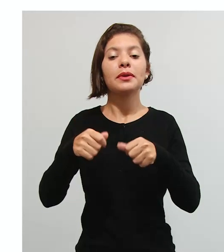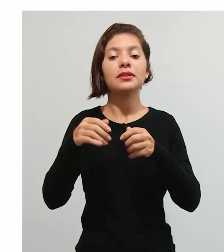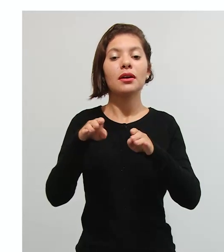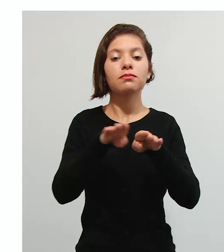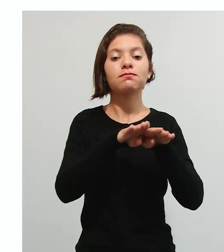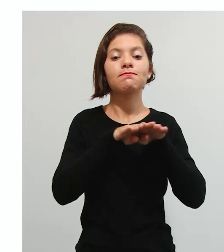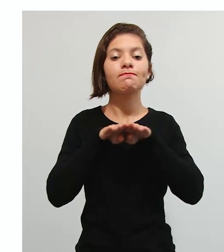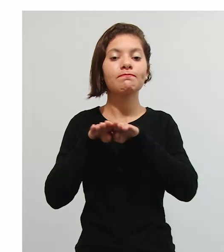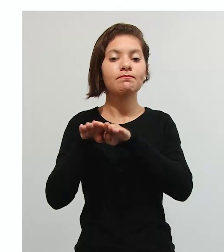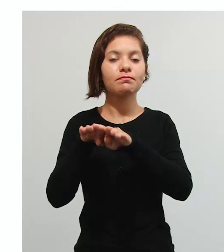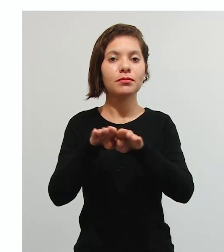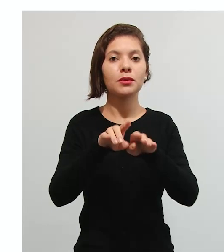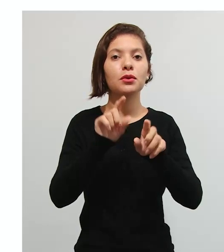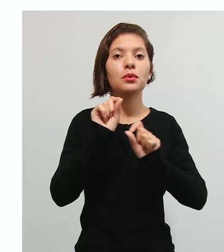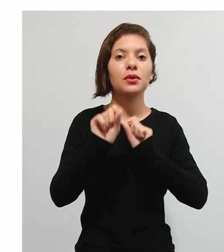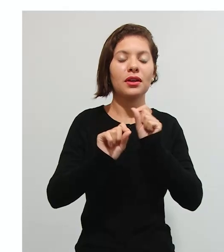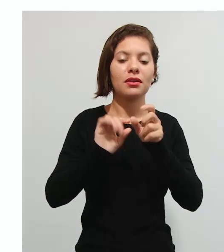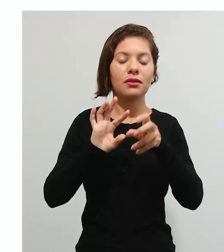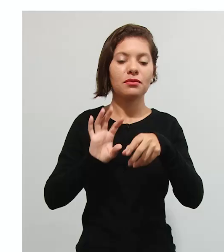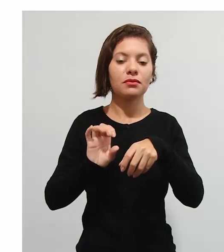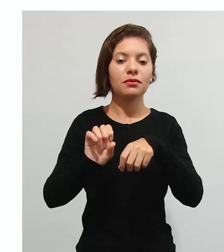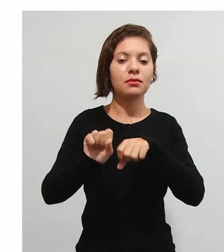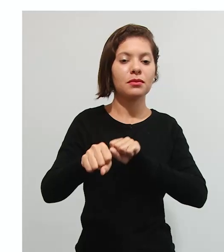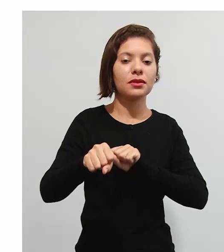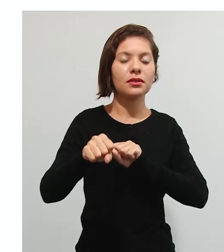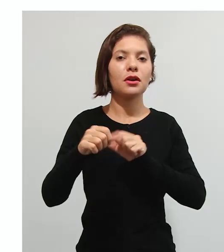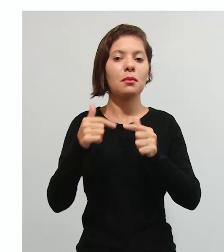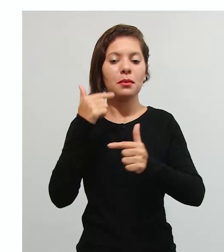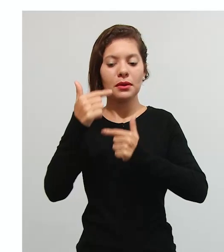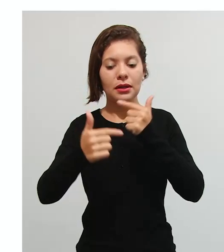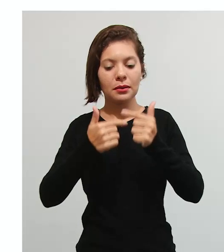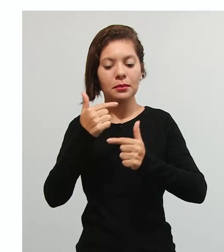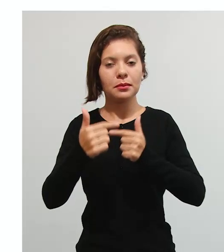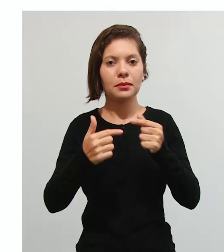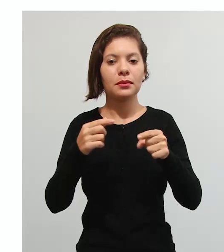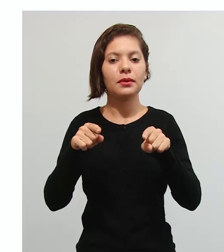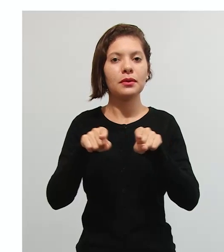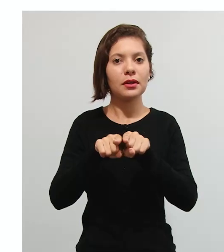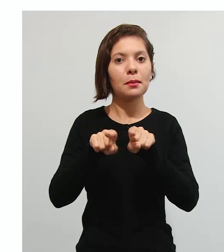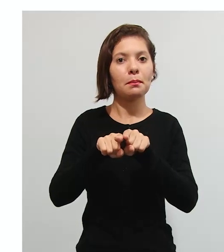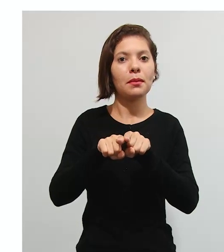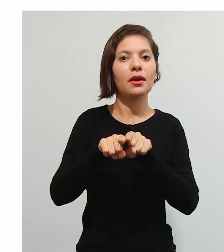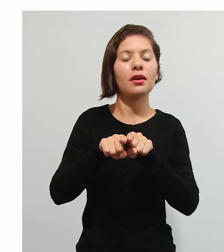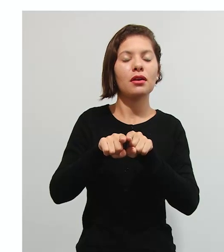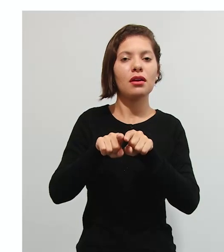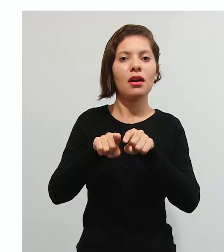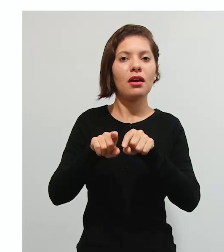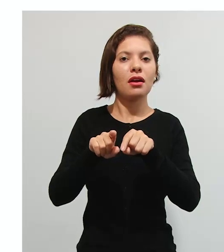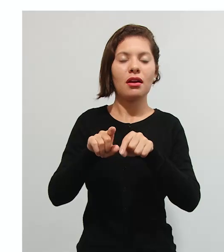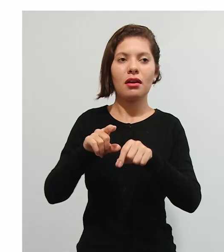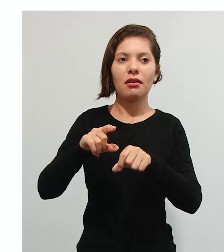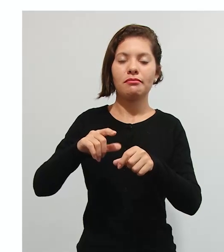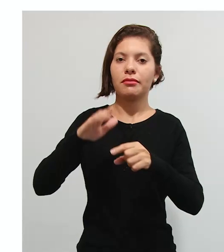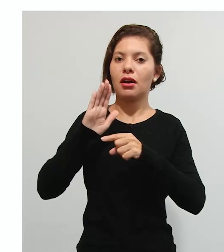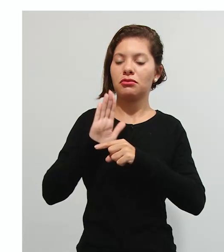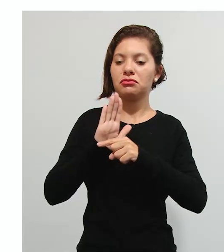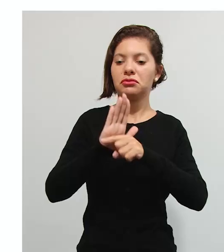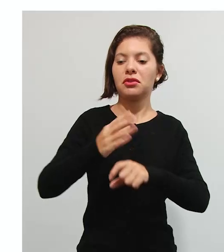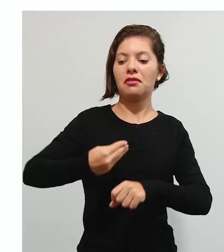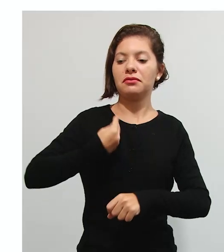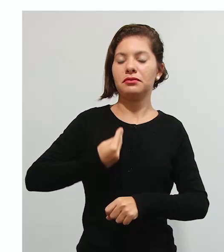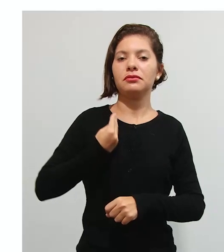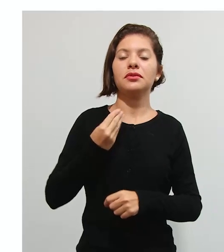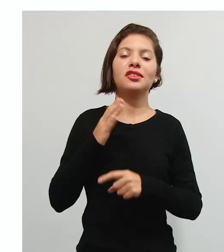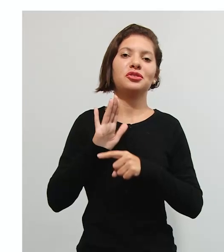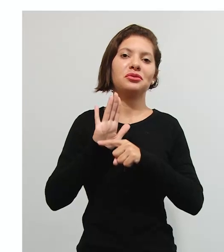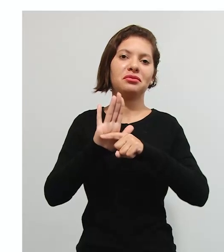equilibrar, né, tanto uma formação para o trabalho, como também uma formação para a vida, uma formação para o indivíduo,